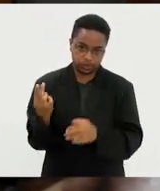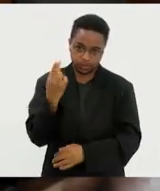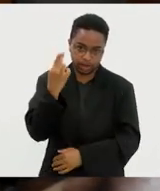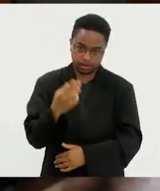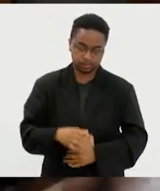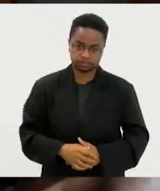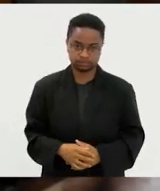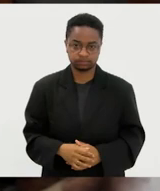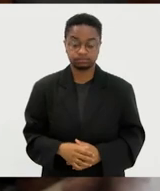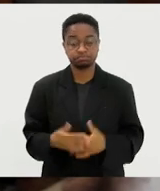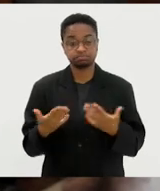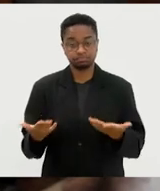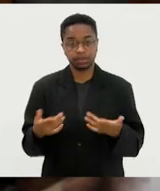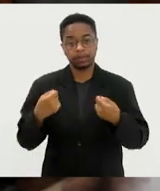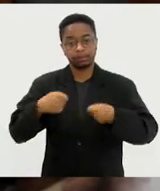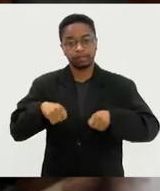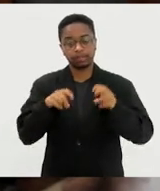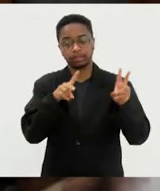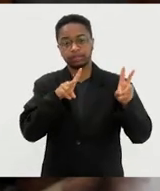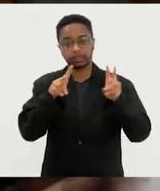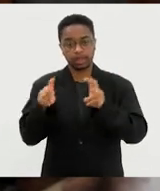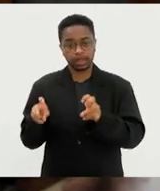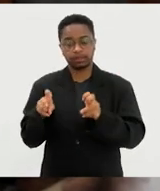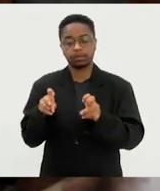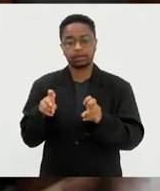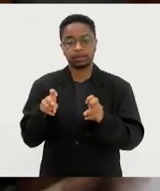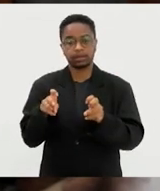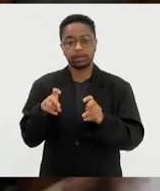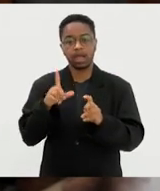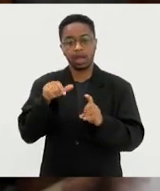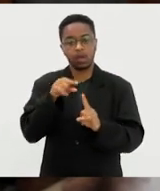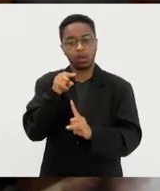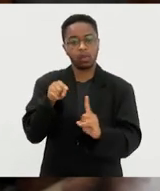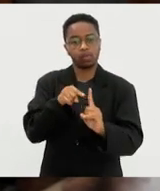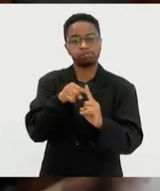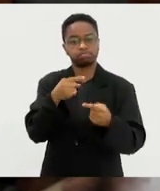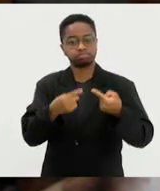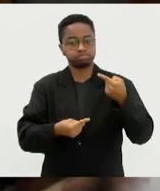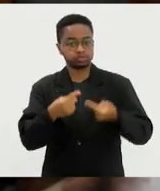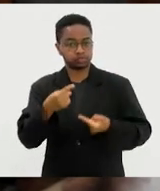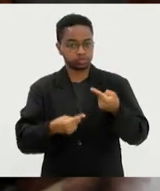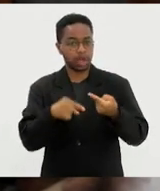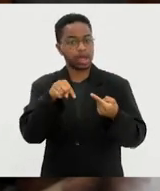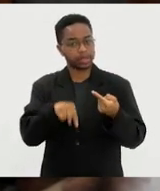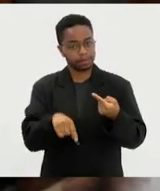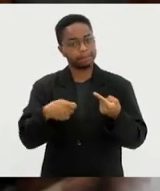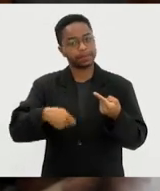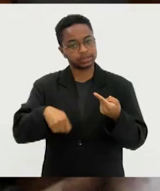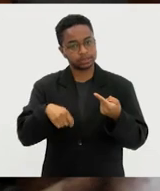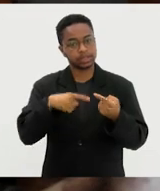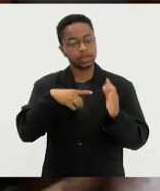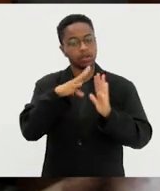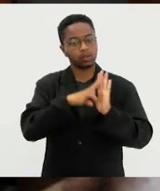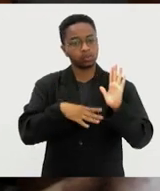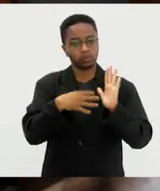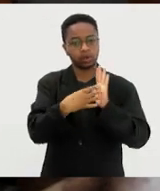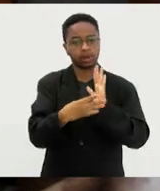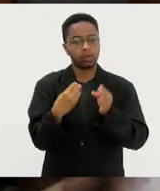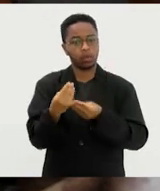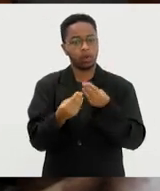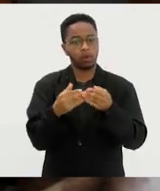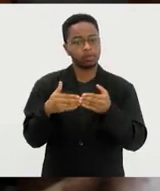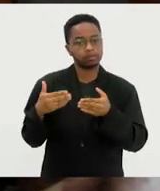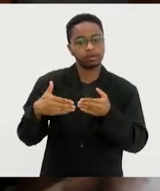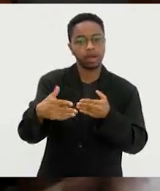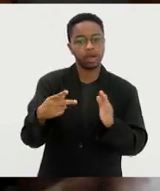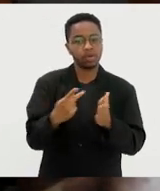que esse tema fosse objeto de uma discussão aqui, um cronograma de implantação, sim, porque senão